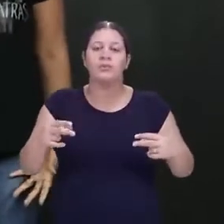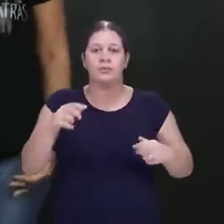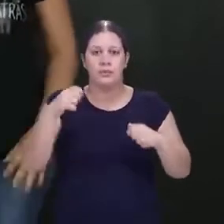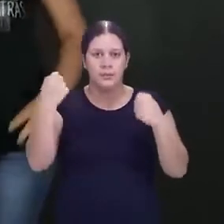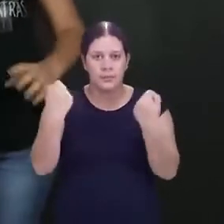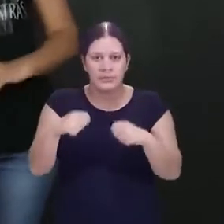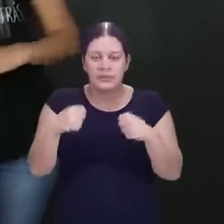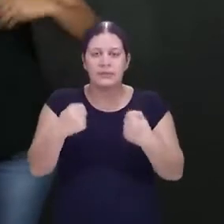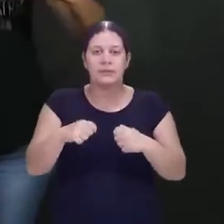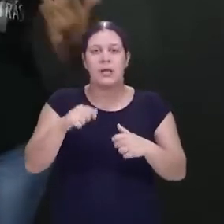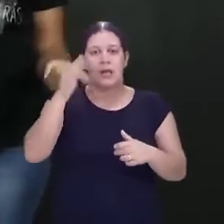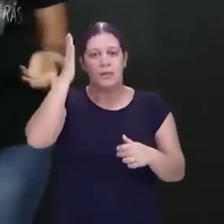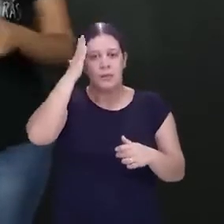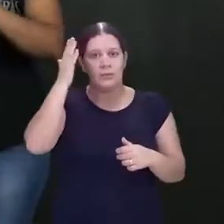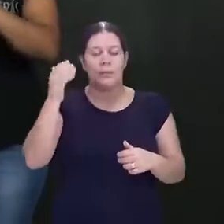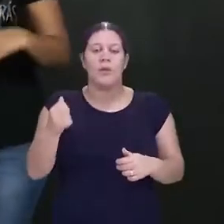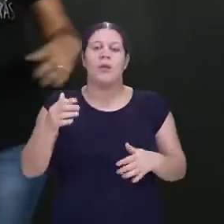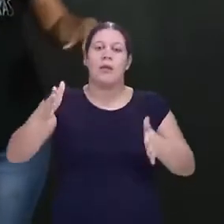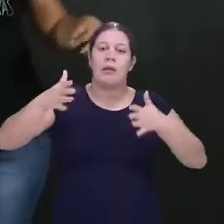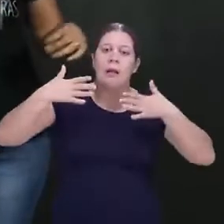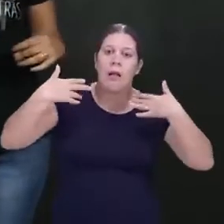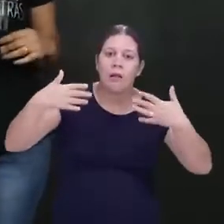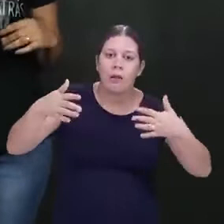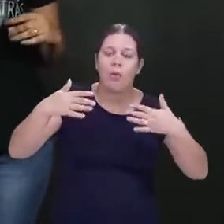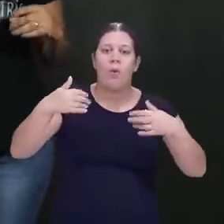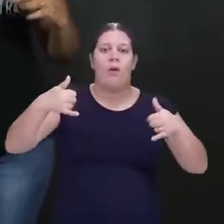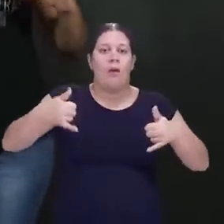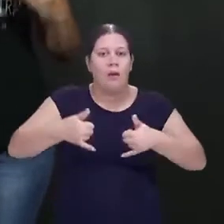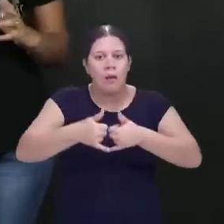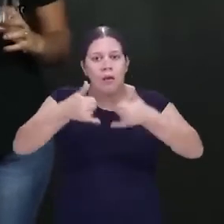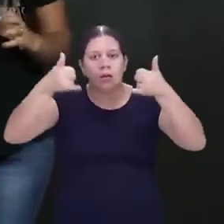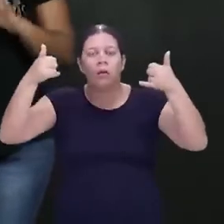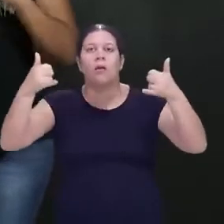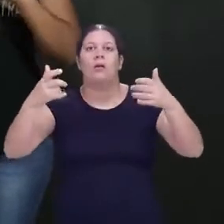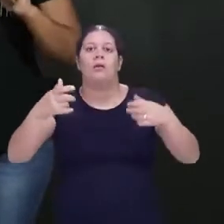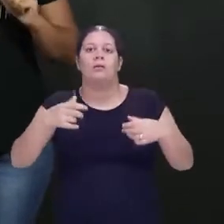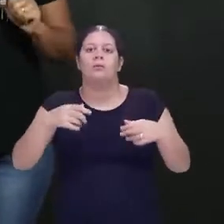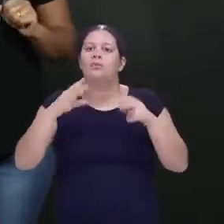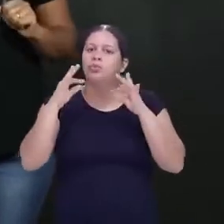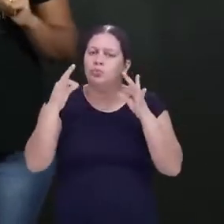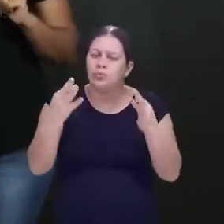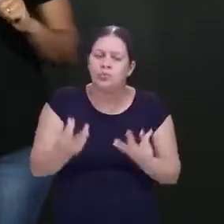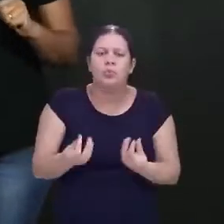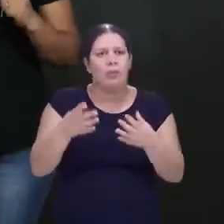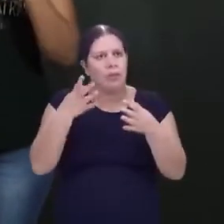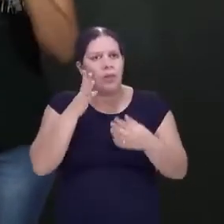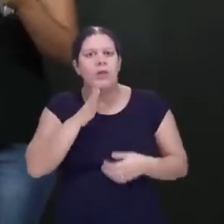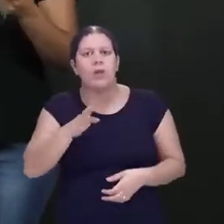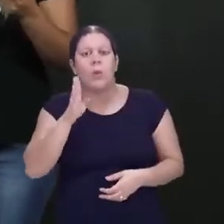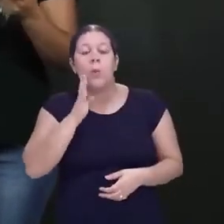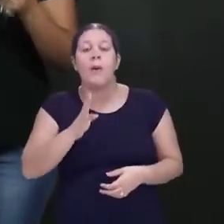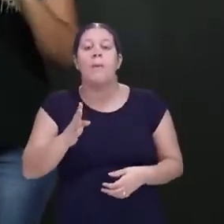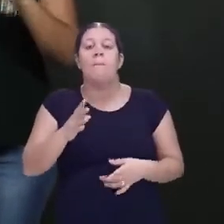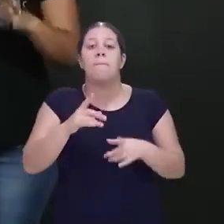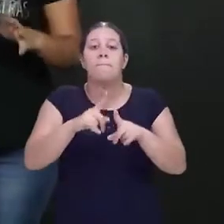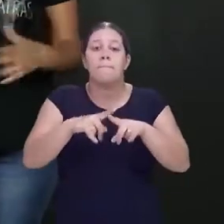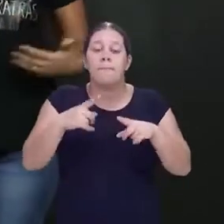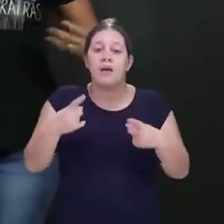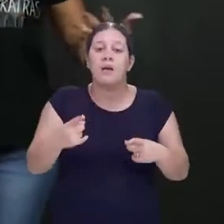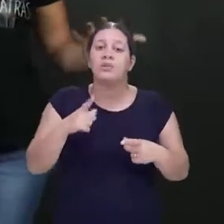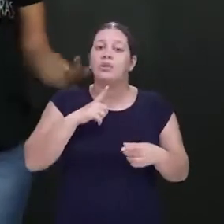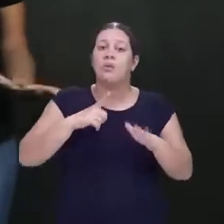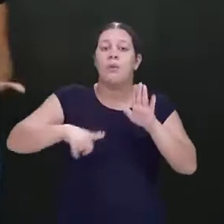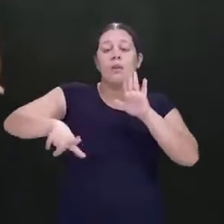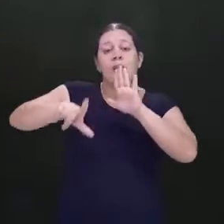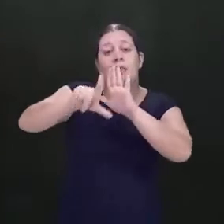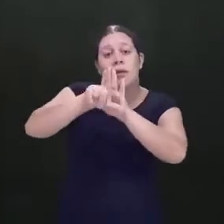uma reação química, junção, calor, uma corrente elétrica, o atrito. Tá, legal. Mas existem